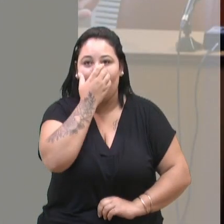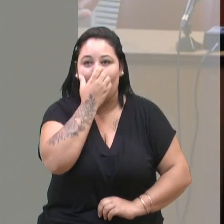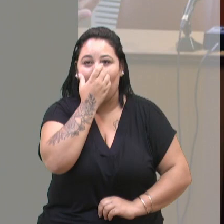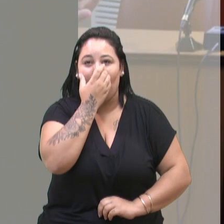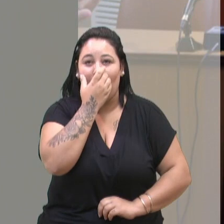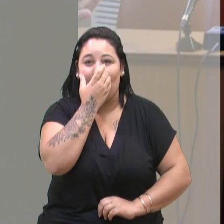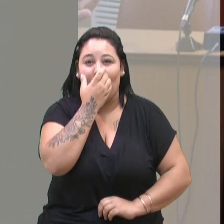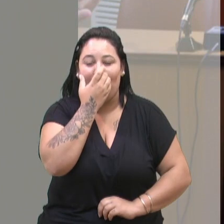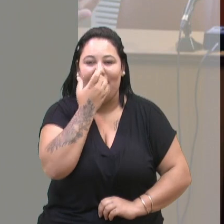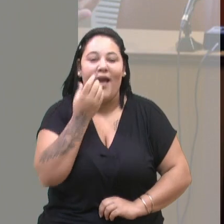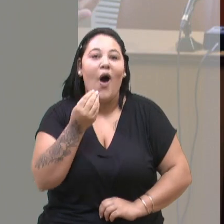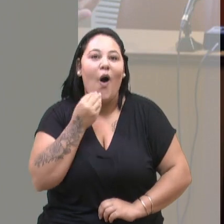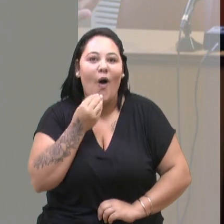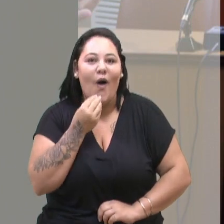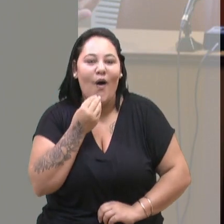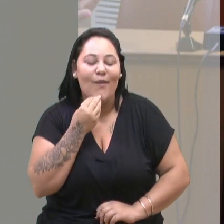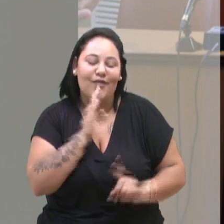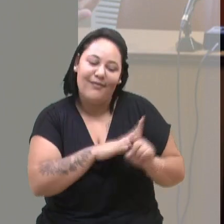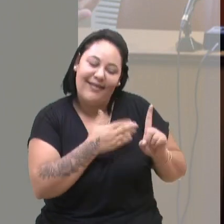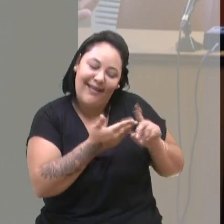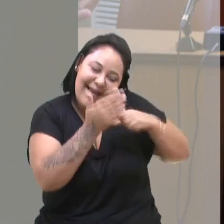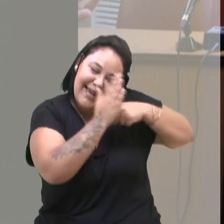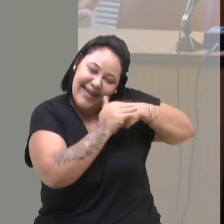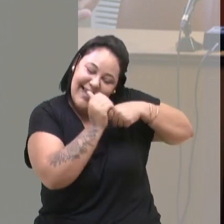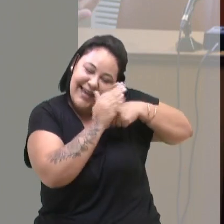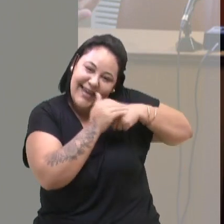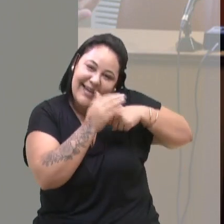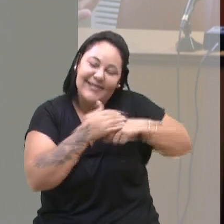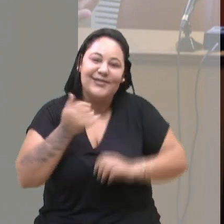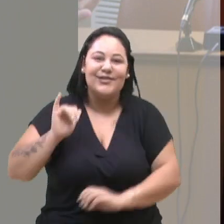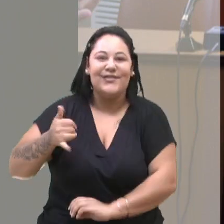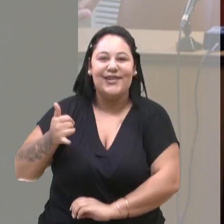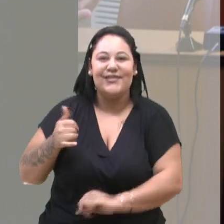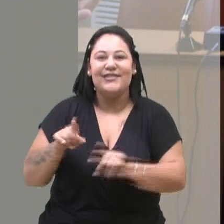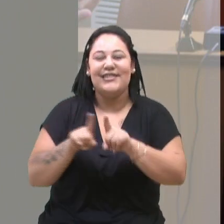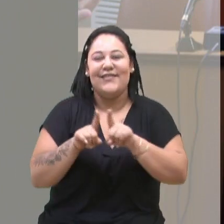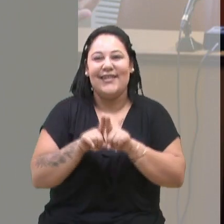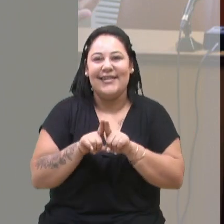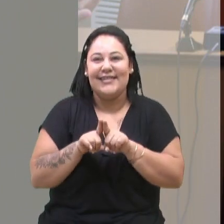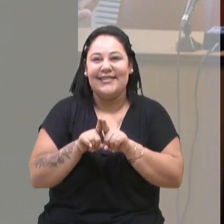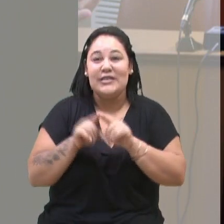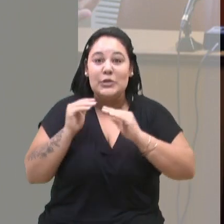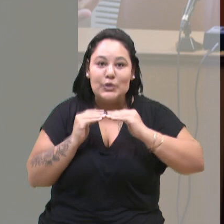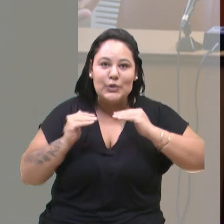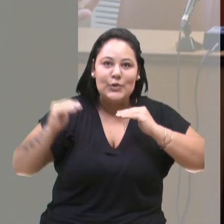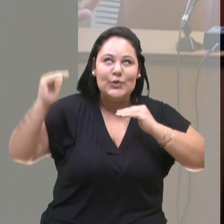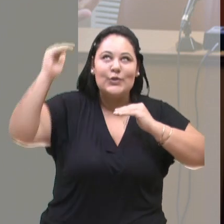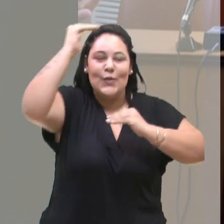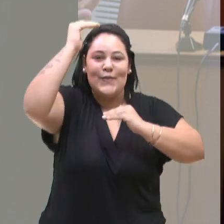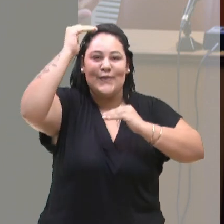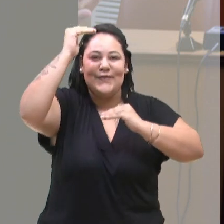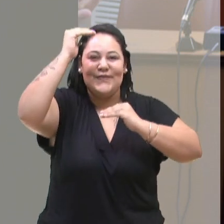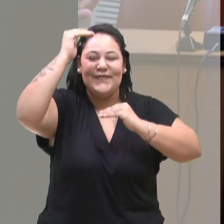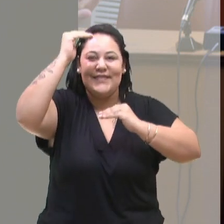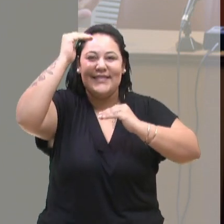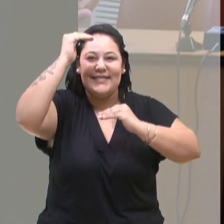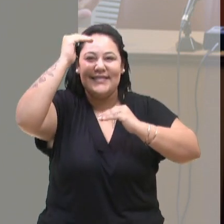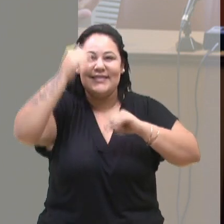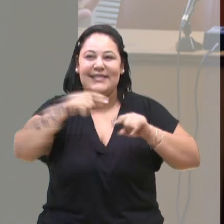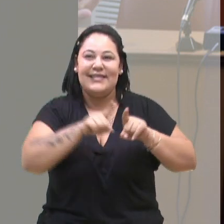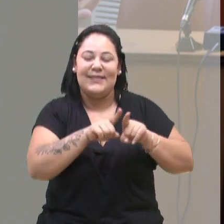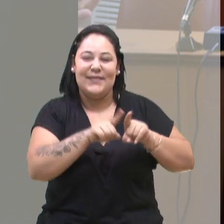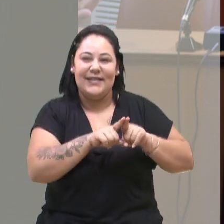Claro, evidentemente, a homenagem ao meu querido Esporte Clube Juventude, né, subiu de divisão, assim como o nosso co-irmão